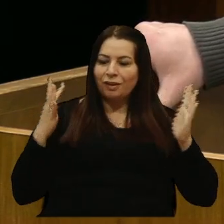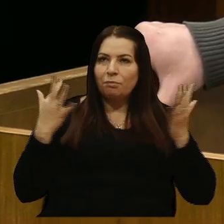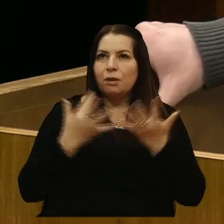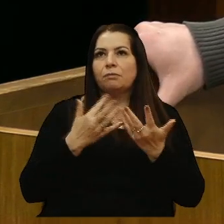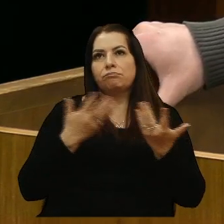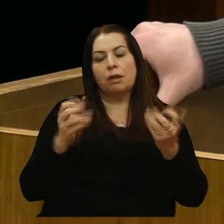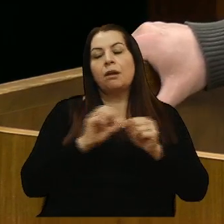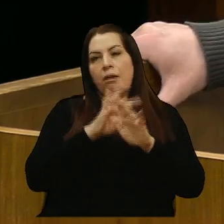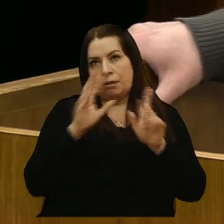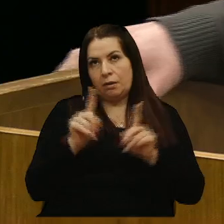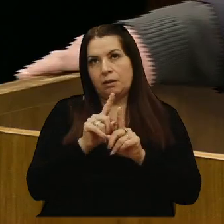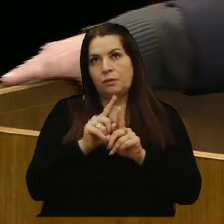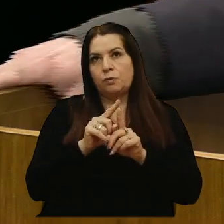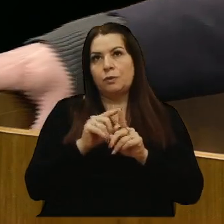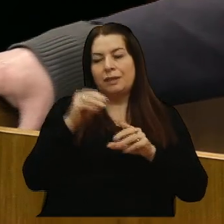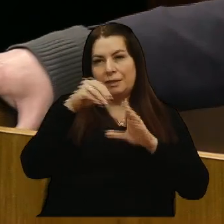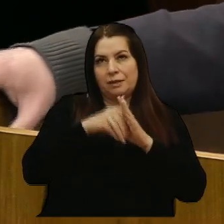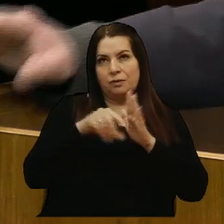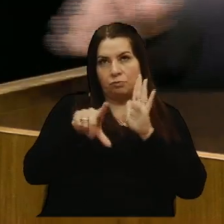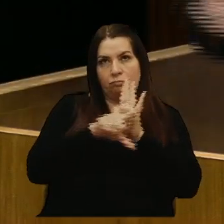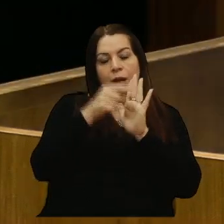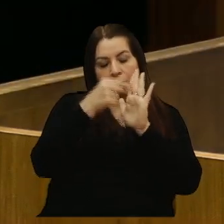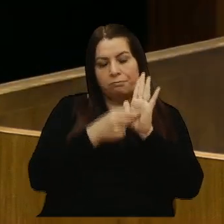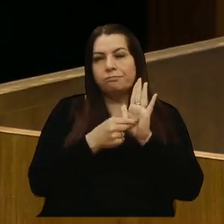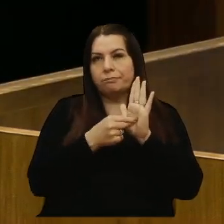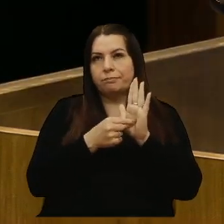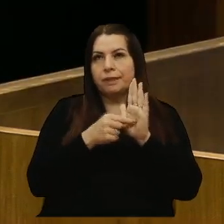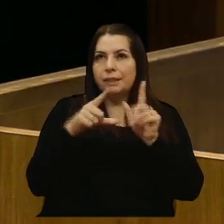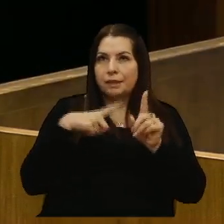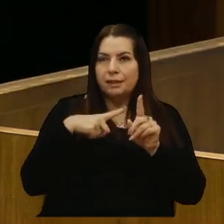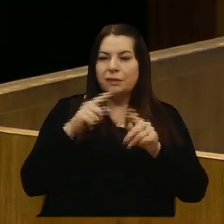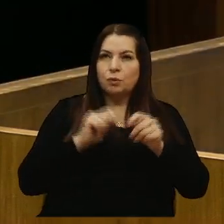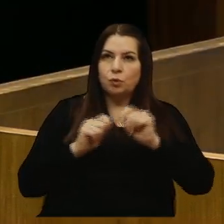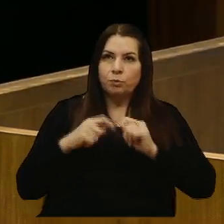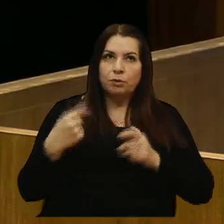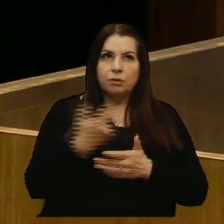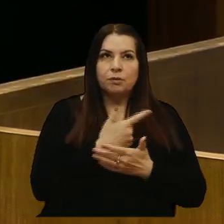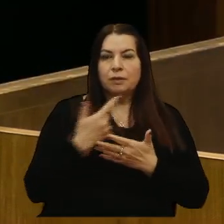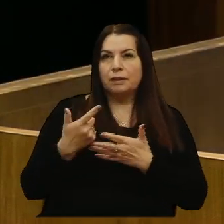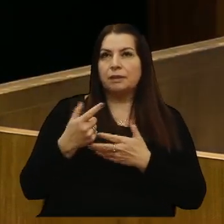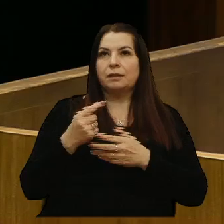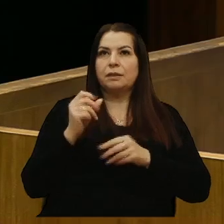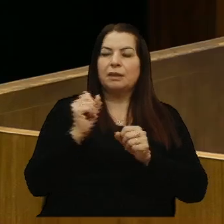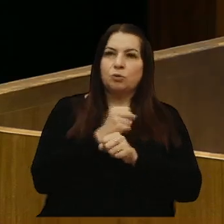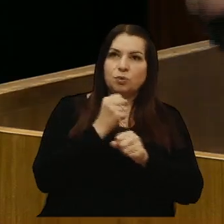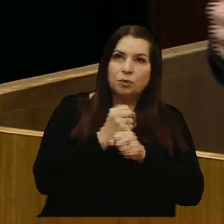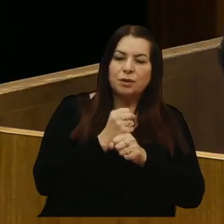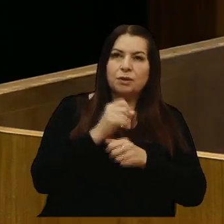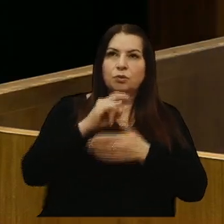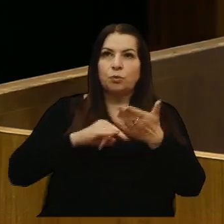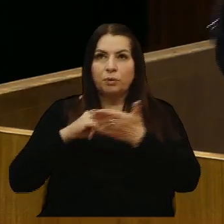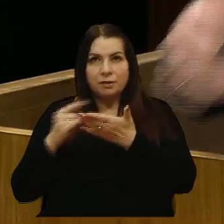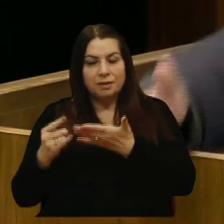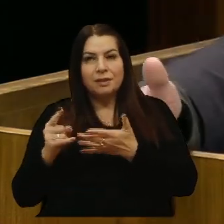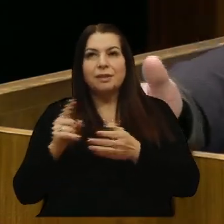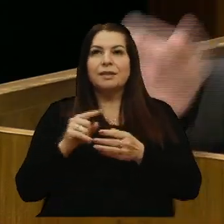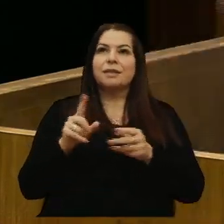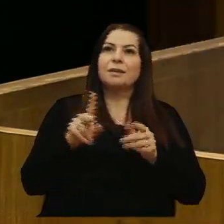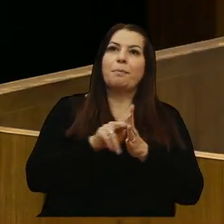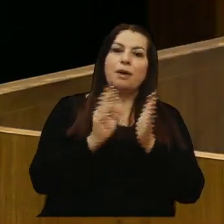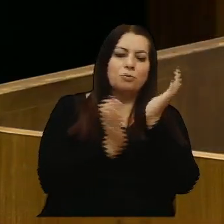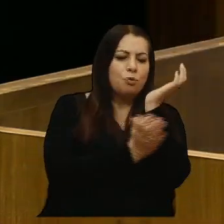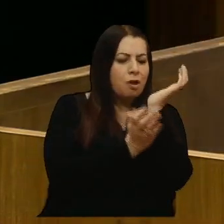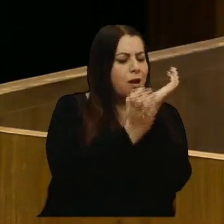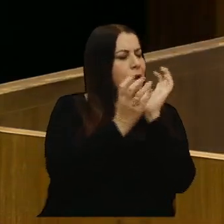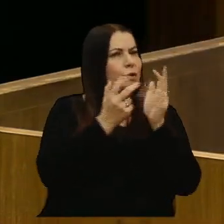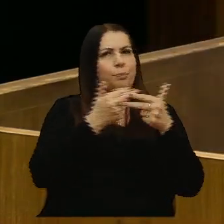e claro, tudo dentro das devidas legalidades, gerando a economia, é material de construção, é documentação, é parte burocrática,